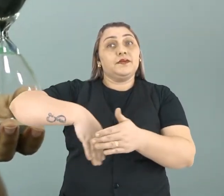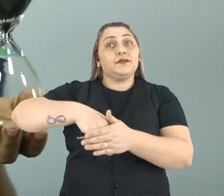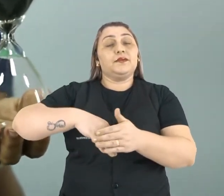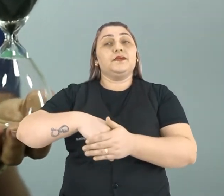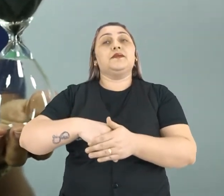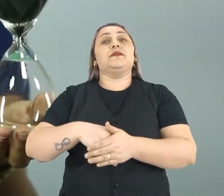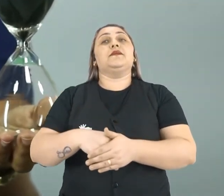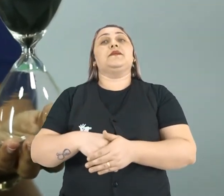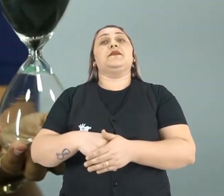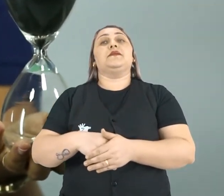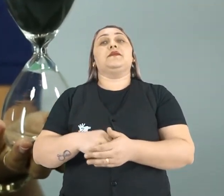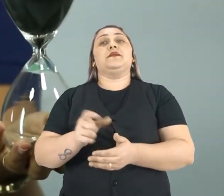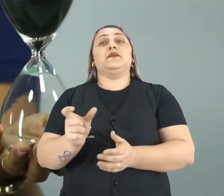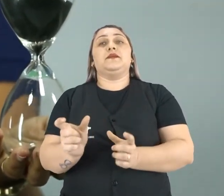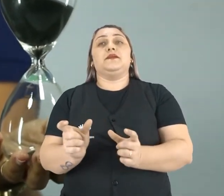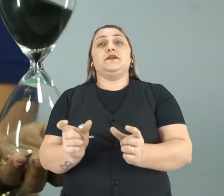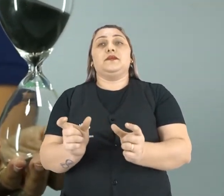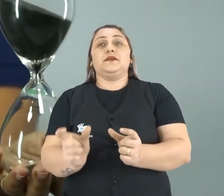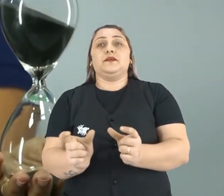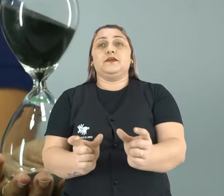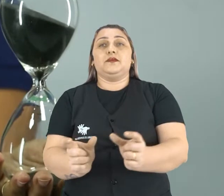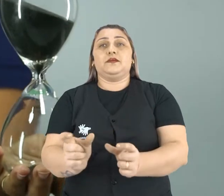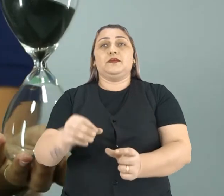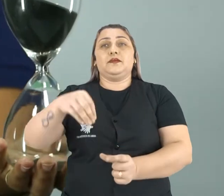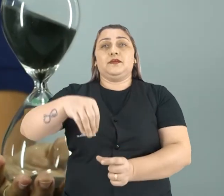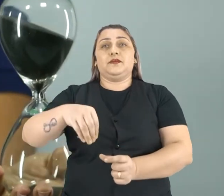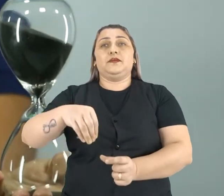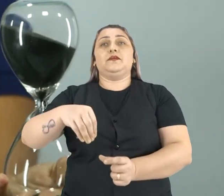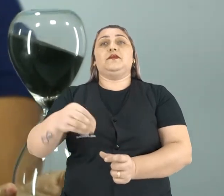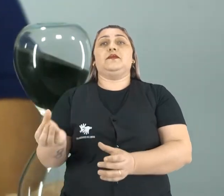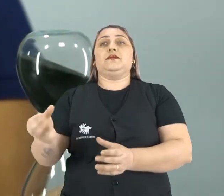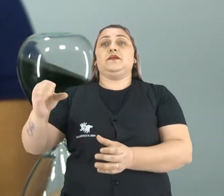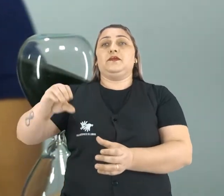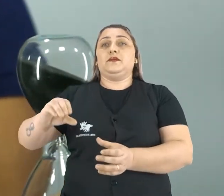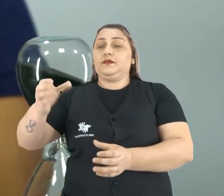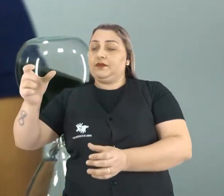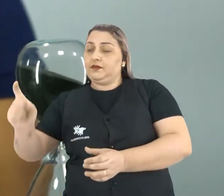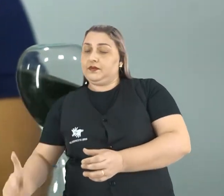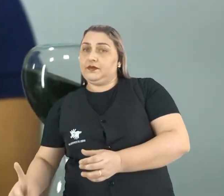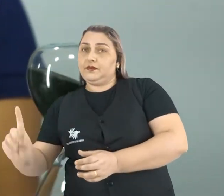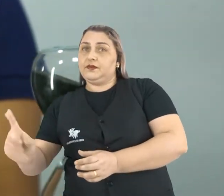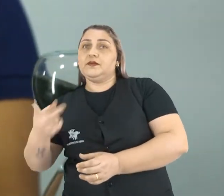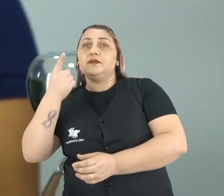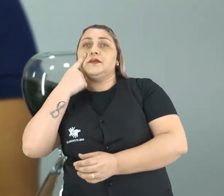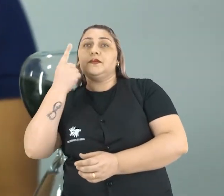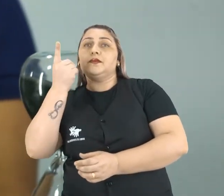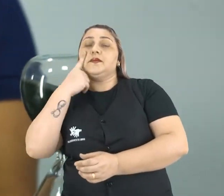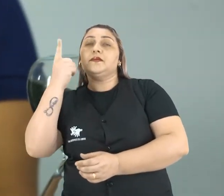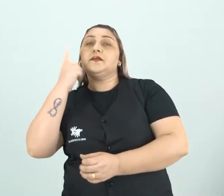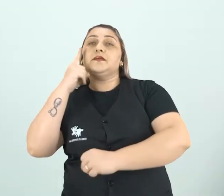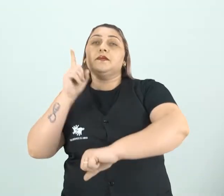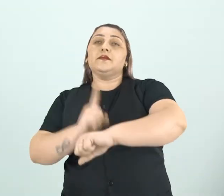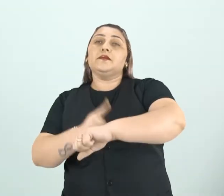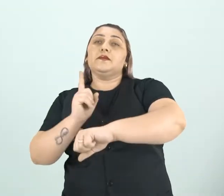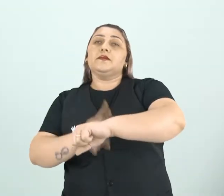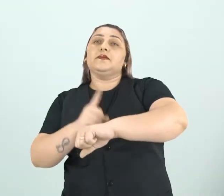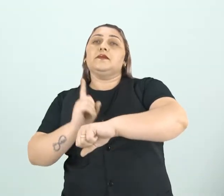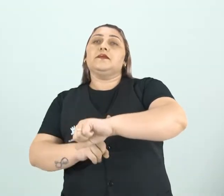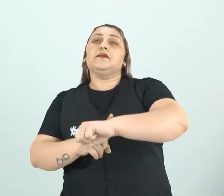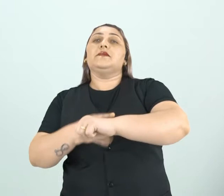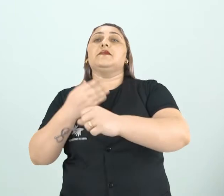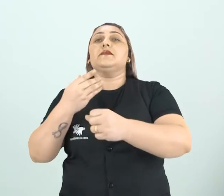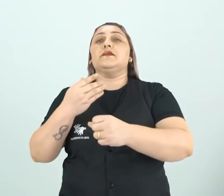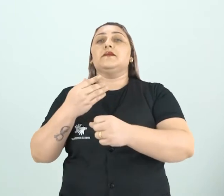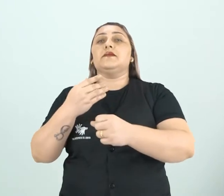dama, jogadores de xadrez, eles colocam a ampulheta do lado para ver o tempo que eles estão gastando